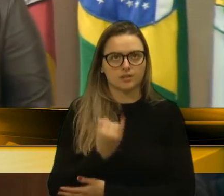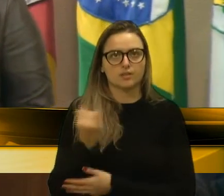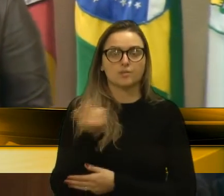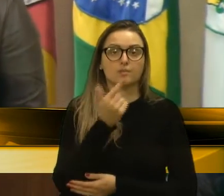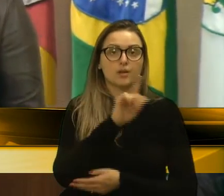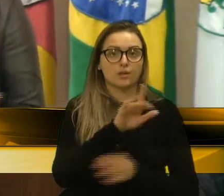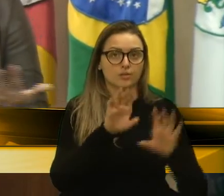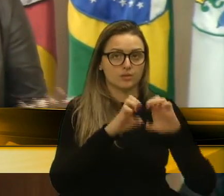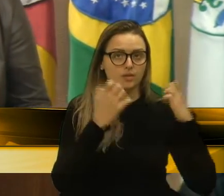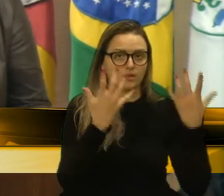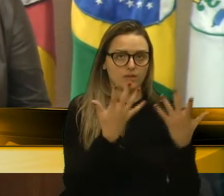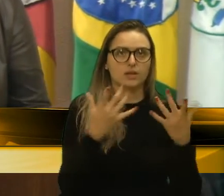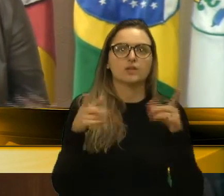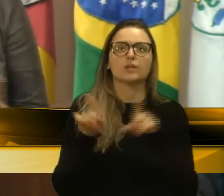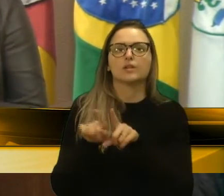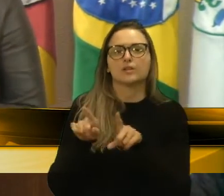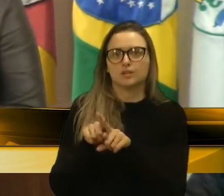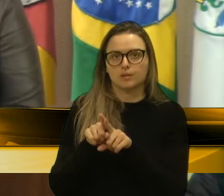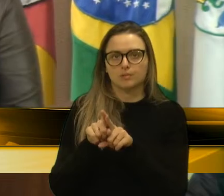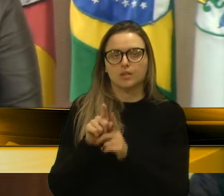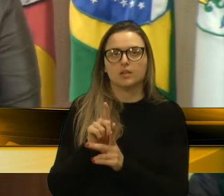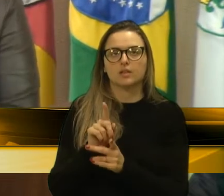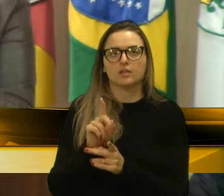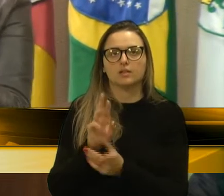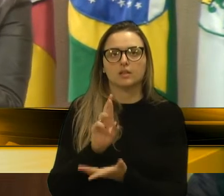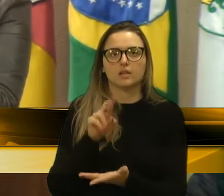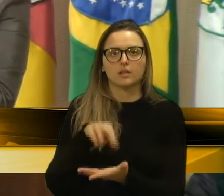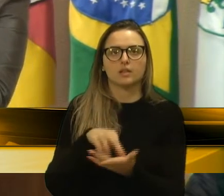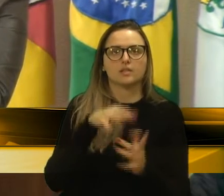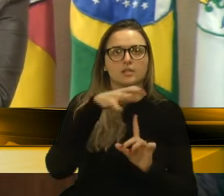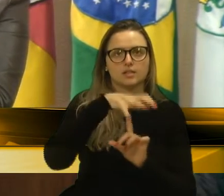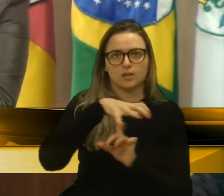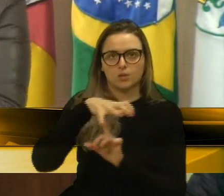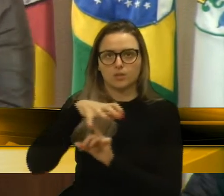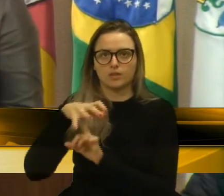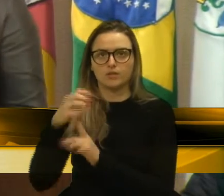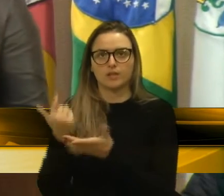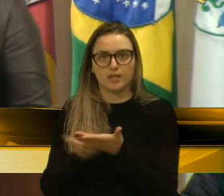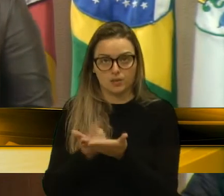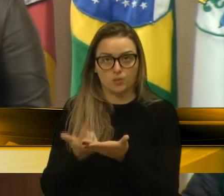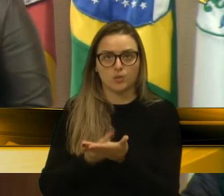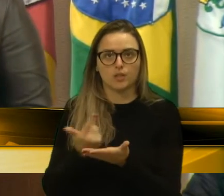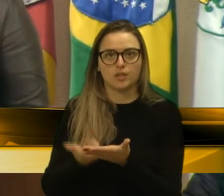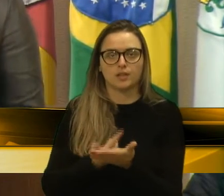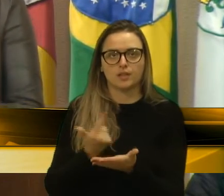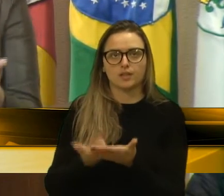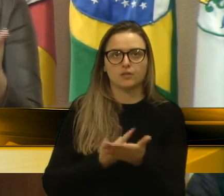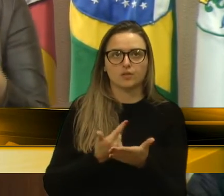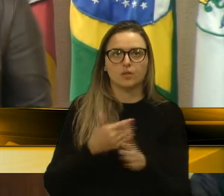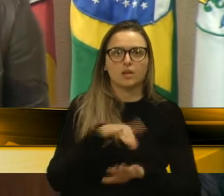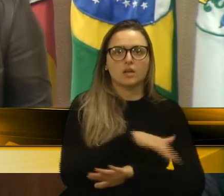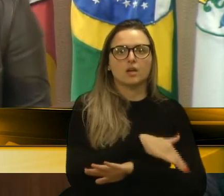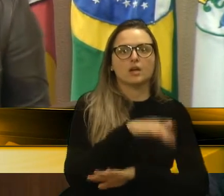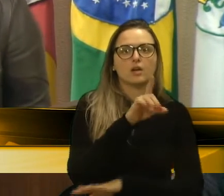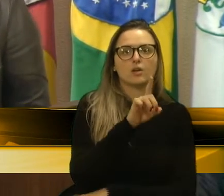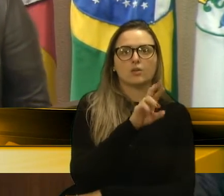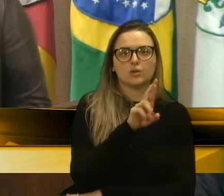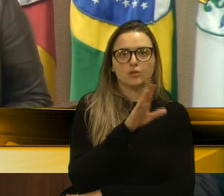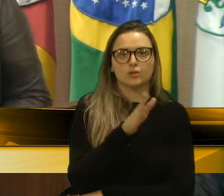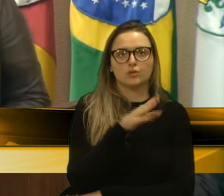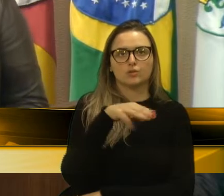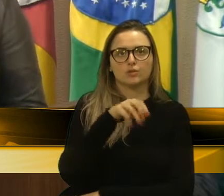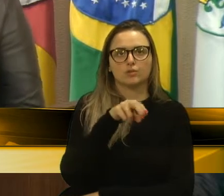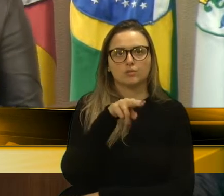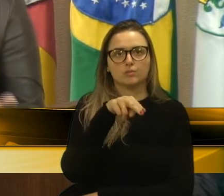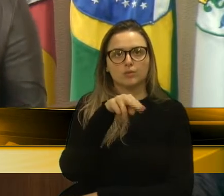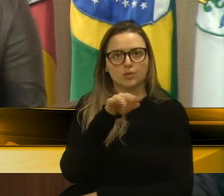eventos, inclusive na realização da Feira do Livro, por exemplo, a parte da Dr. Montauri foi fechada